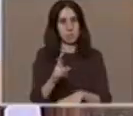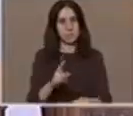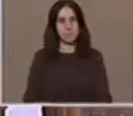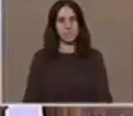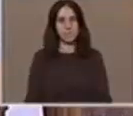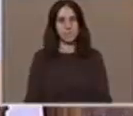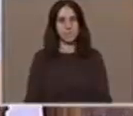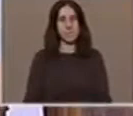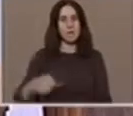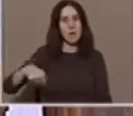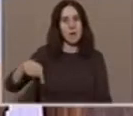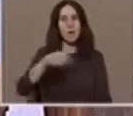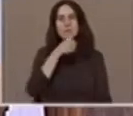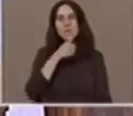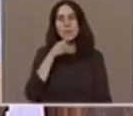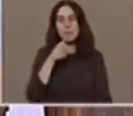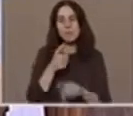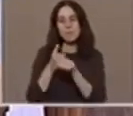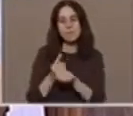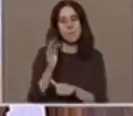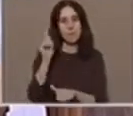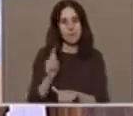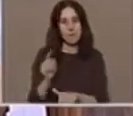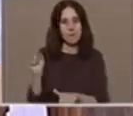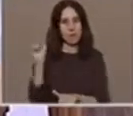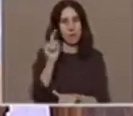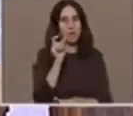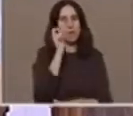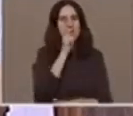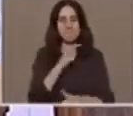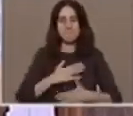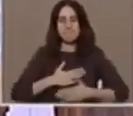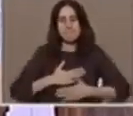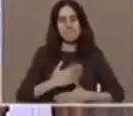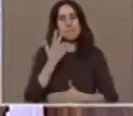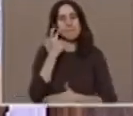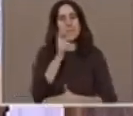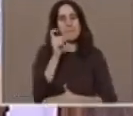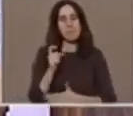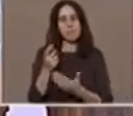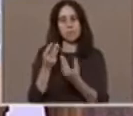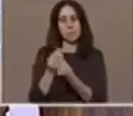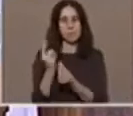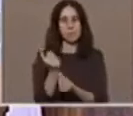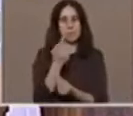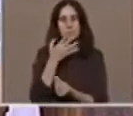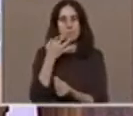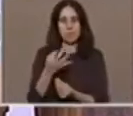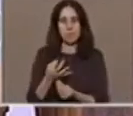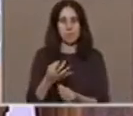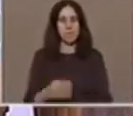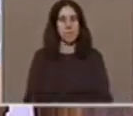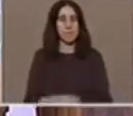Pelos que estão a sofrer pela sua fé, pelos que se empenham em viver em paz com todos,